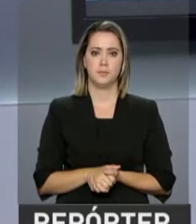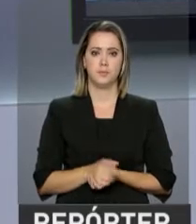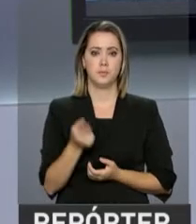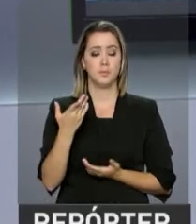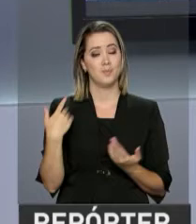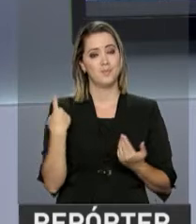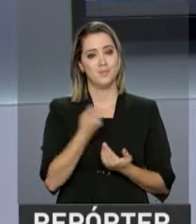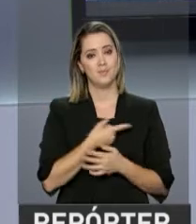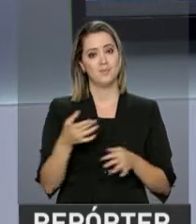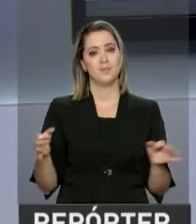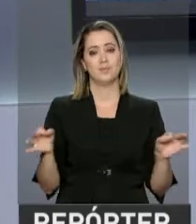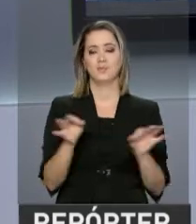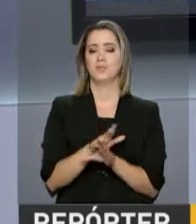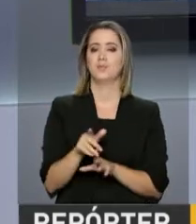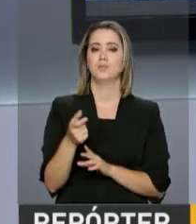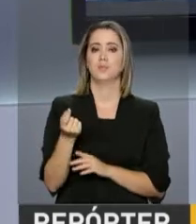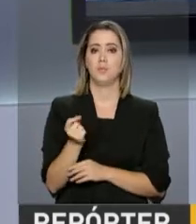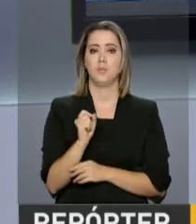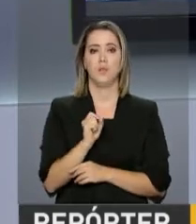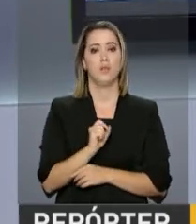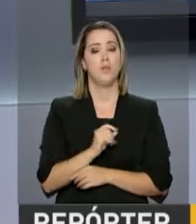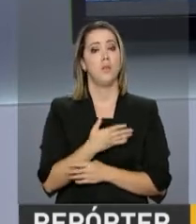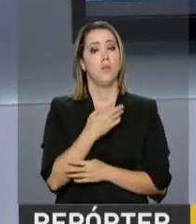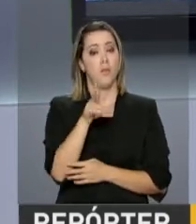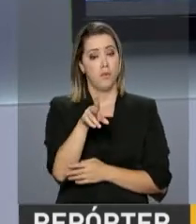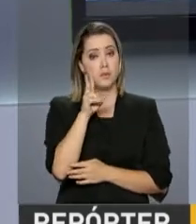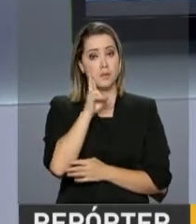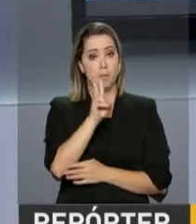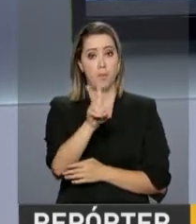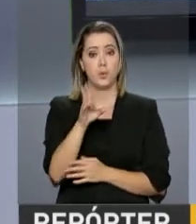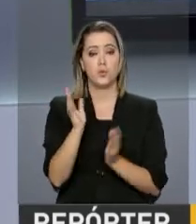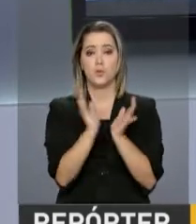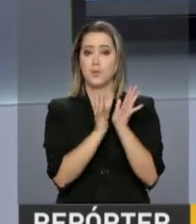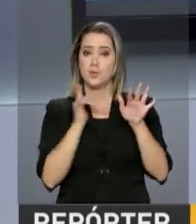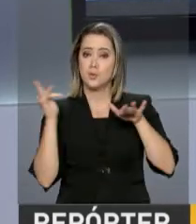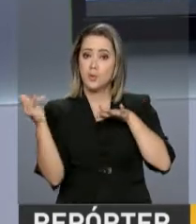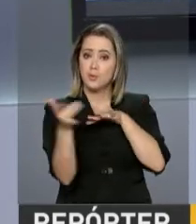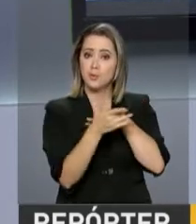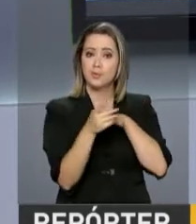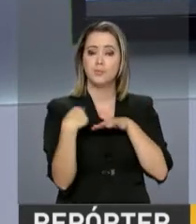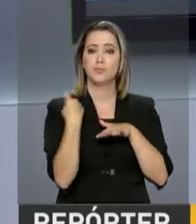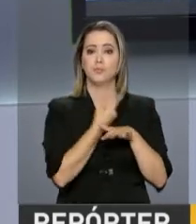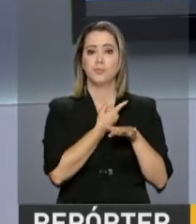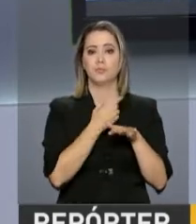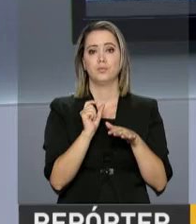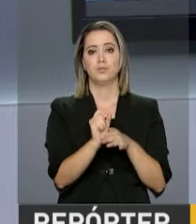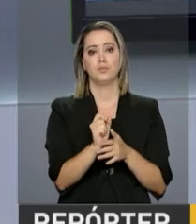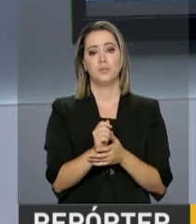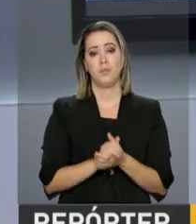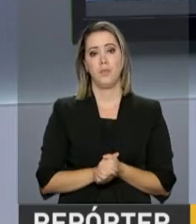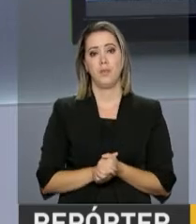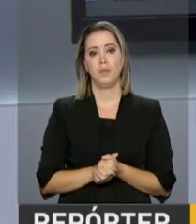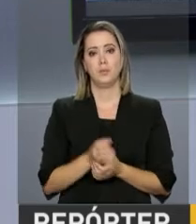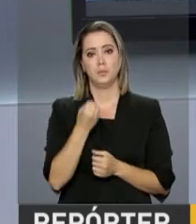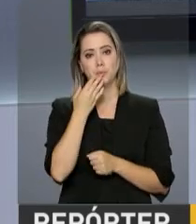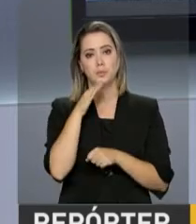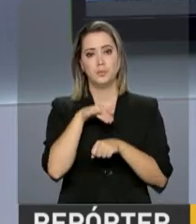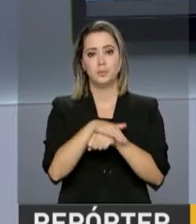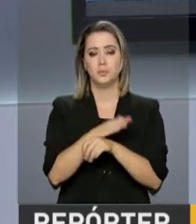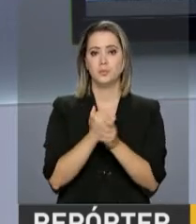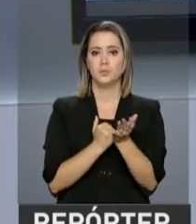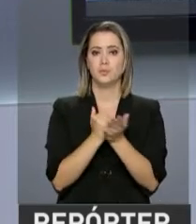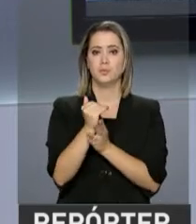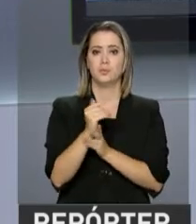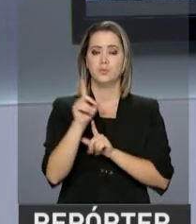esta edição do repórter nbr termina aqui você pode acompanhar as novidades também pelas nossas redes sociais têm uma ótima